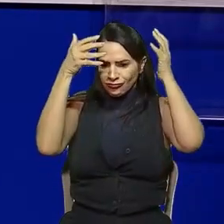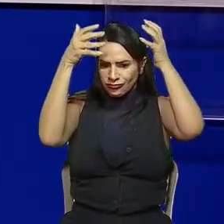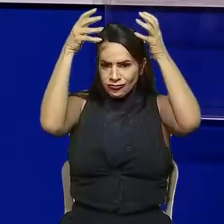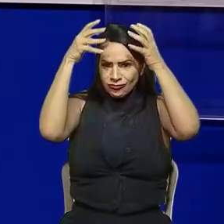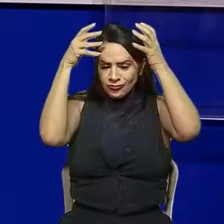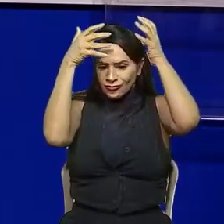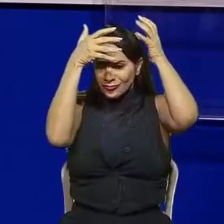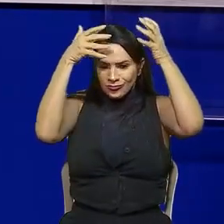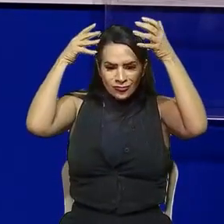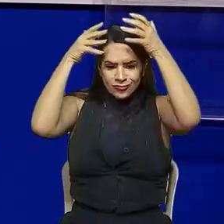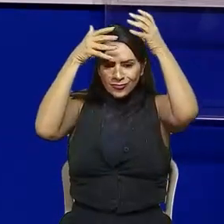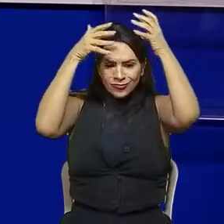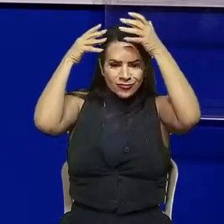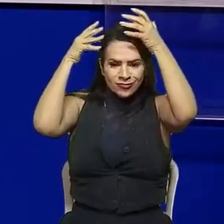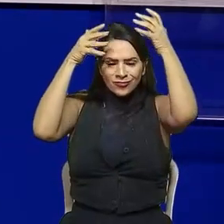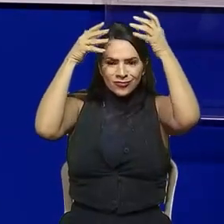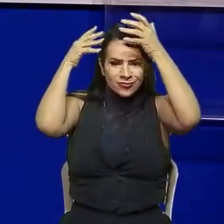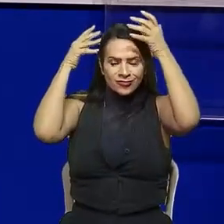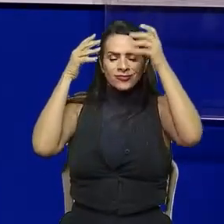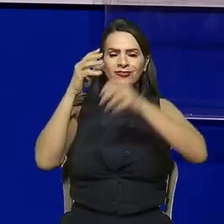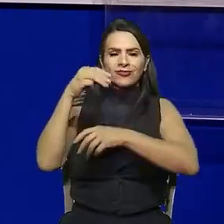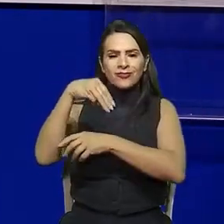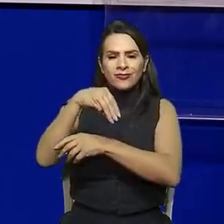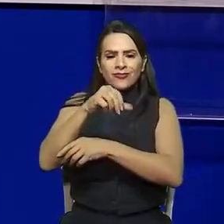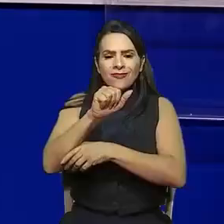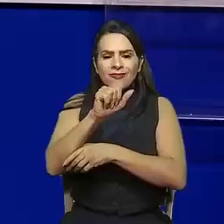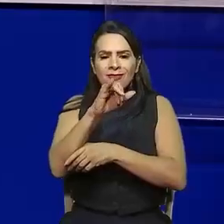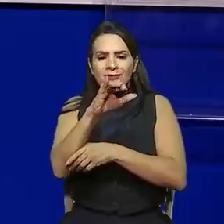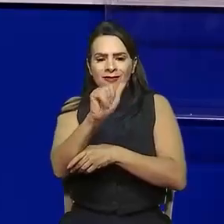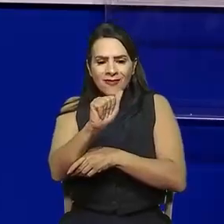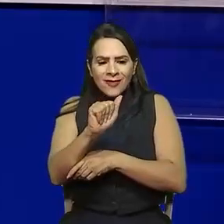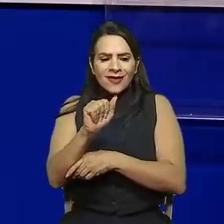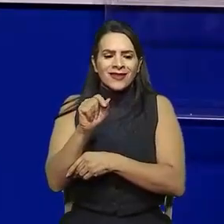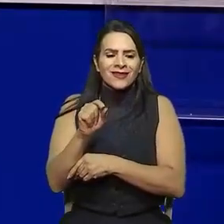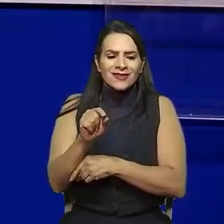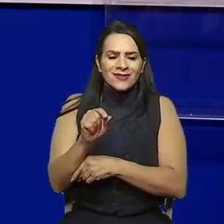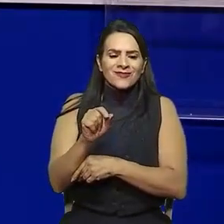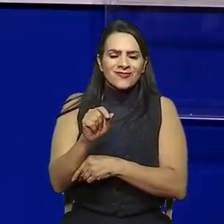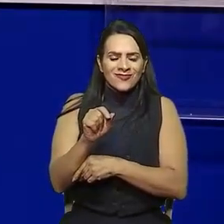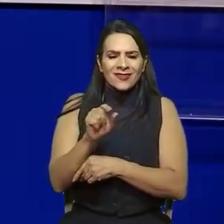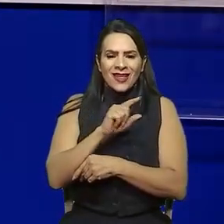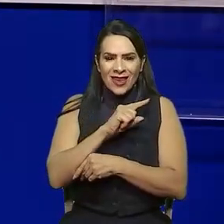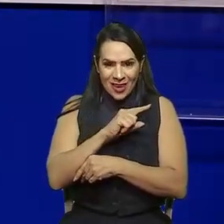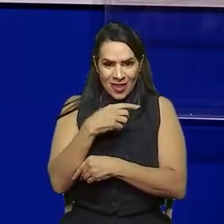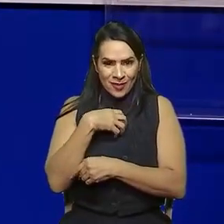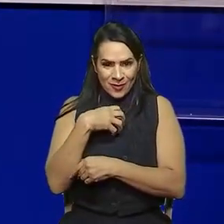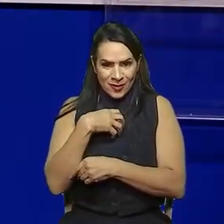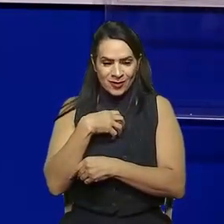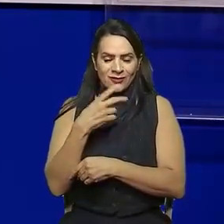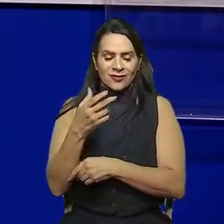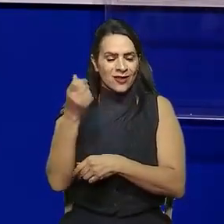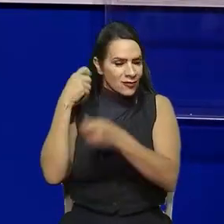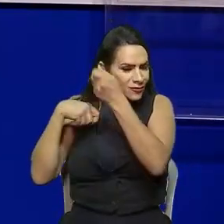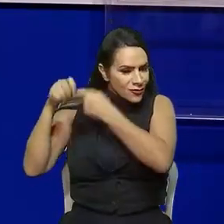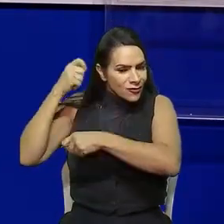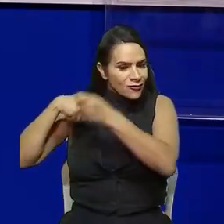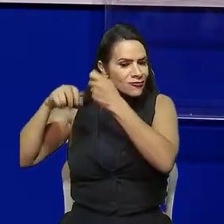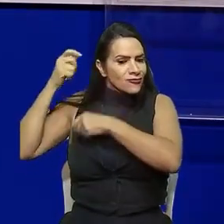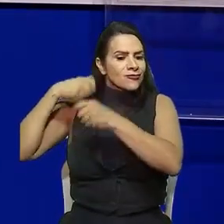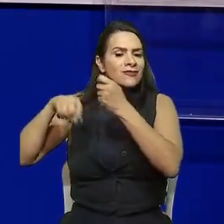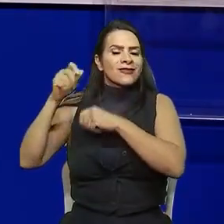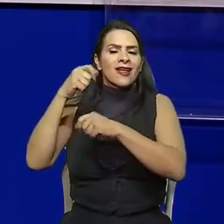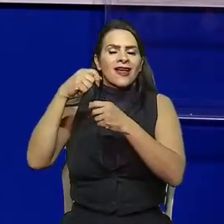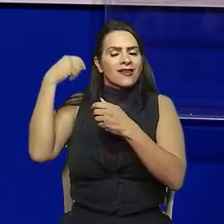meia? E na Bahia a gente chama Nero, né? Quando fazia Nero. Fazia Nero, que aí escovava o cabelo, fazia os